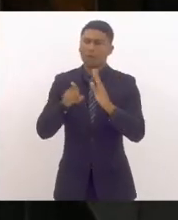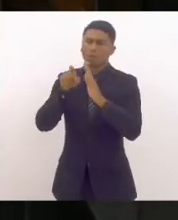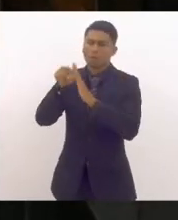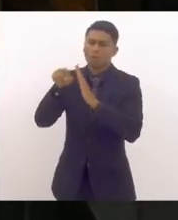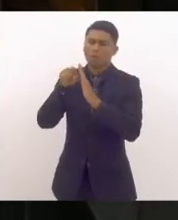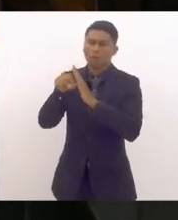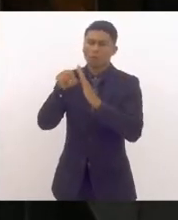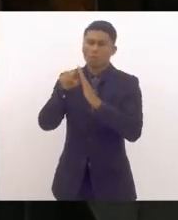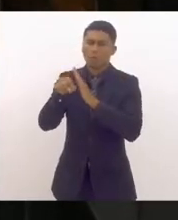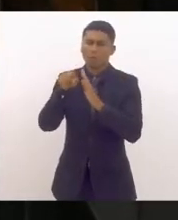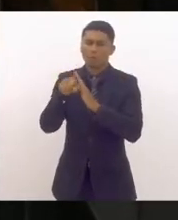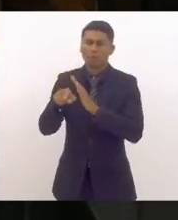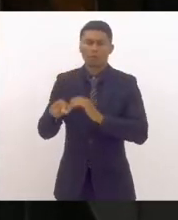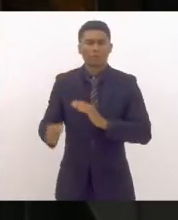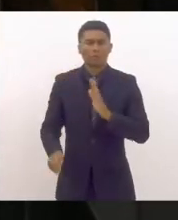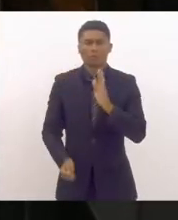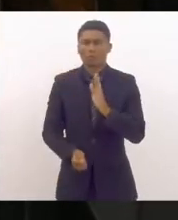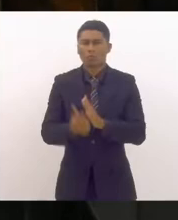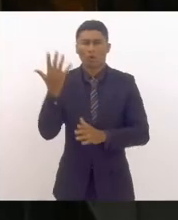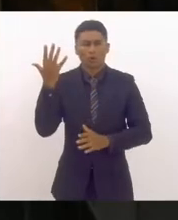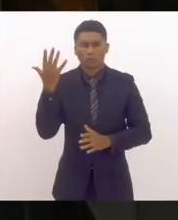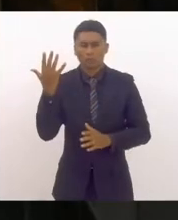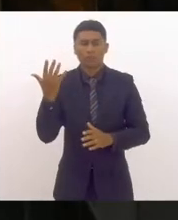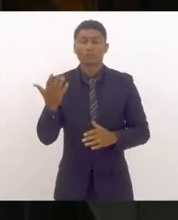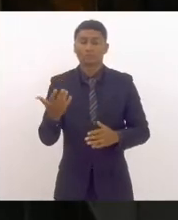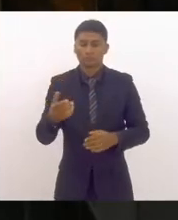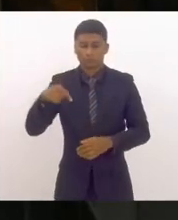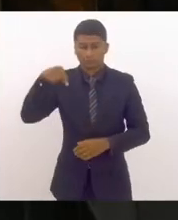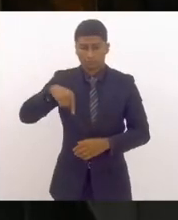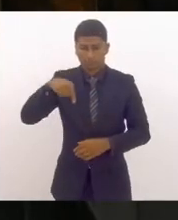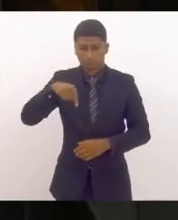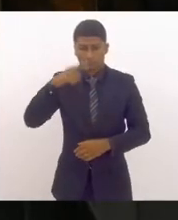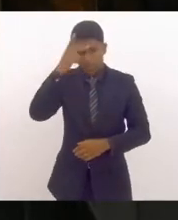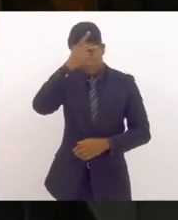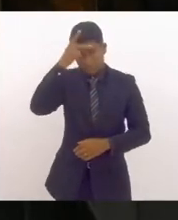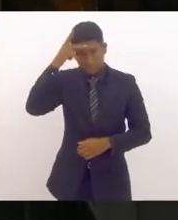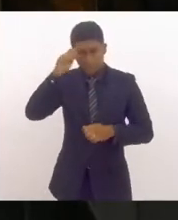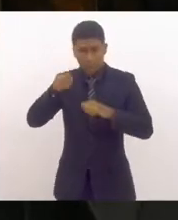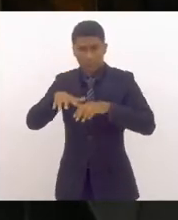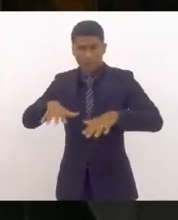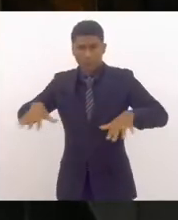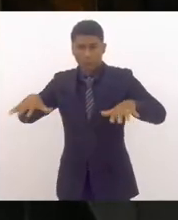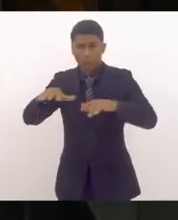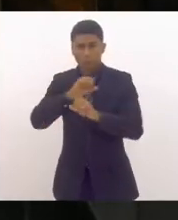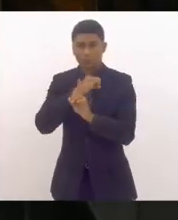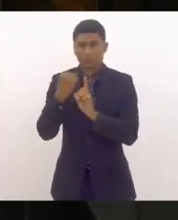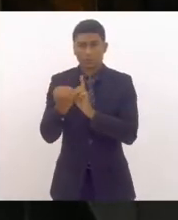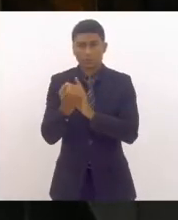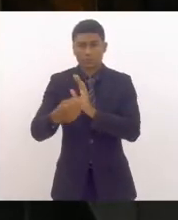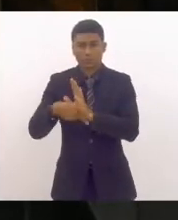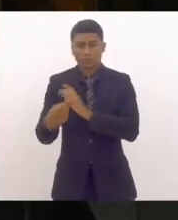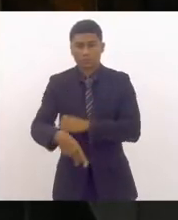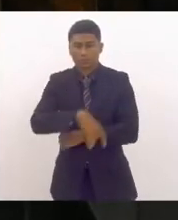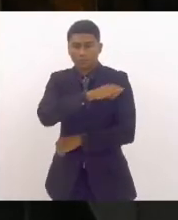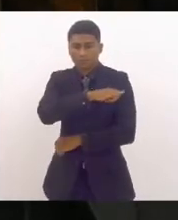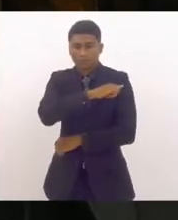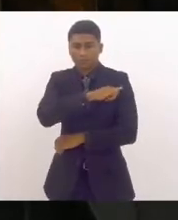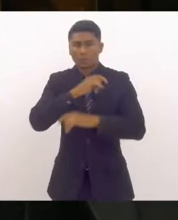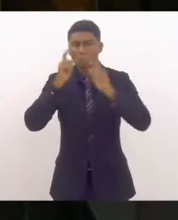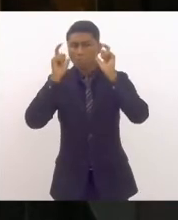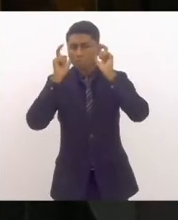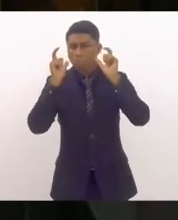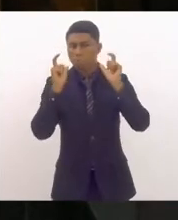perguntas de interesse da sociedade Fluminense ao Governador e